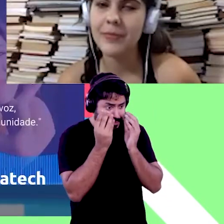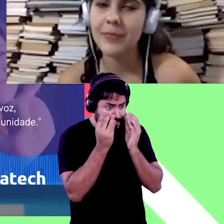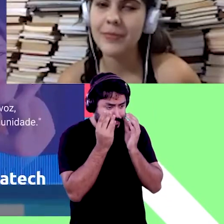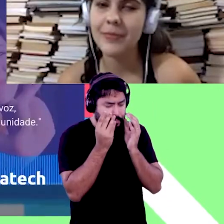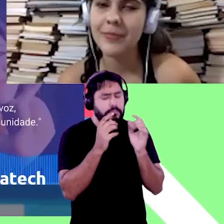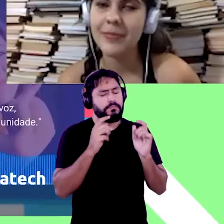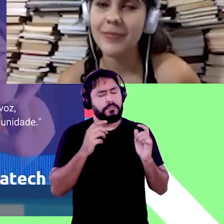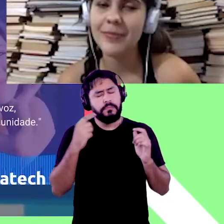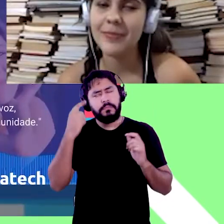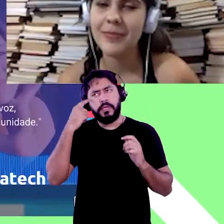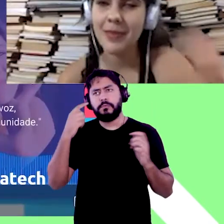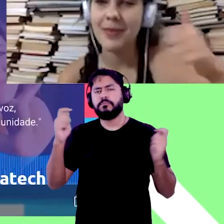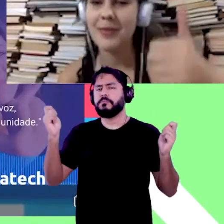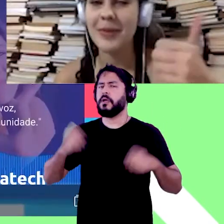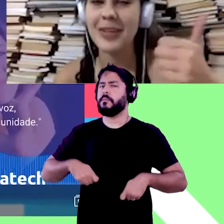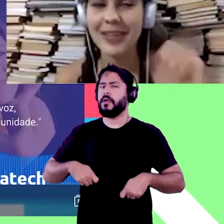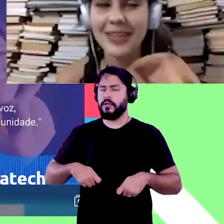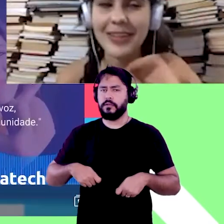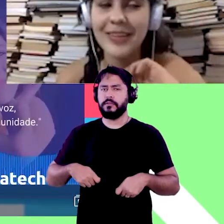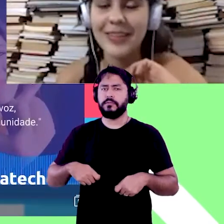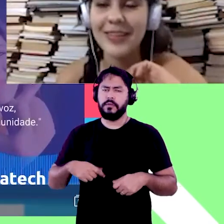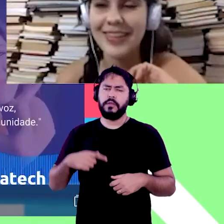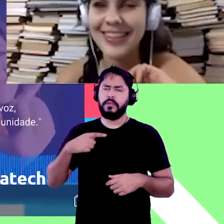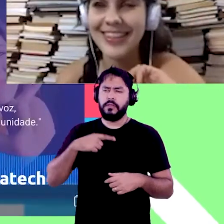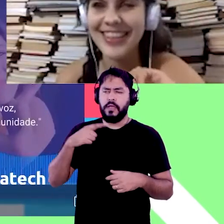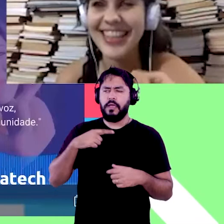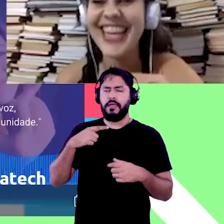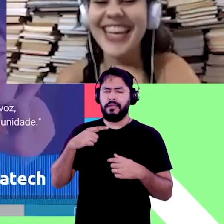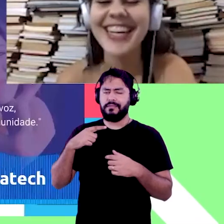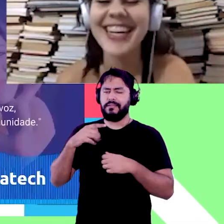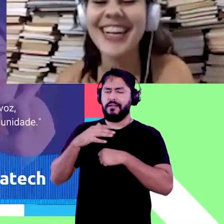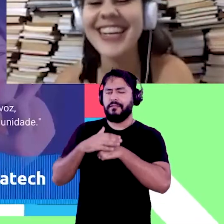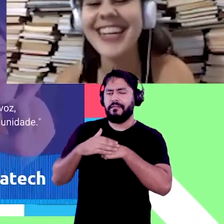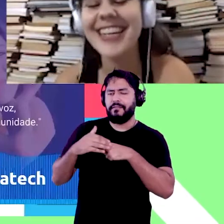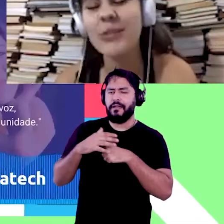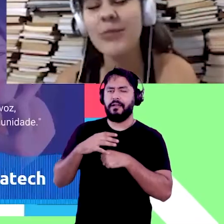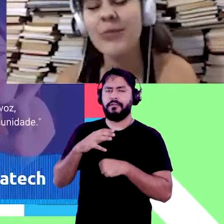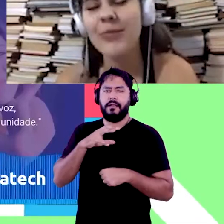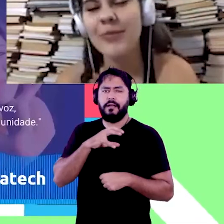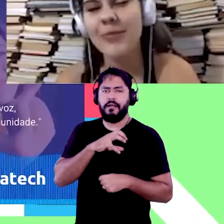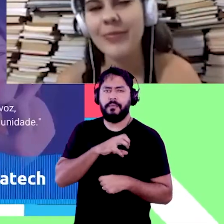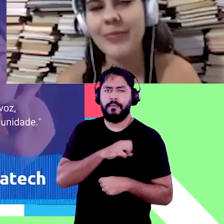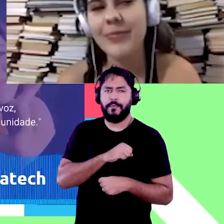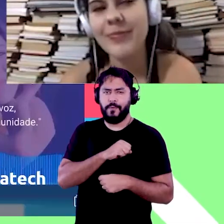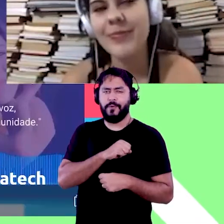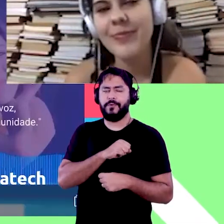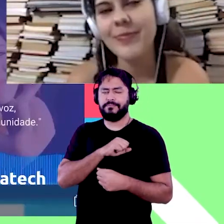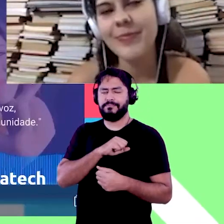rondados de afetos e cheios de amor.